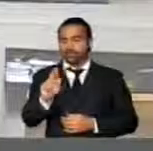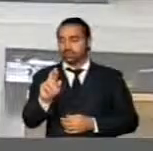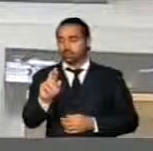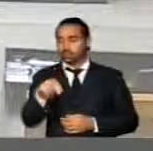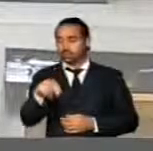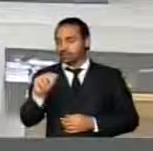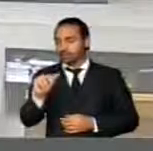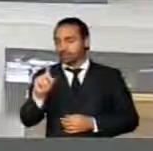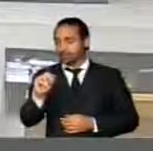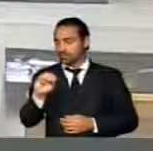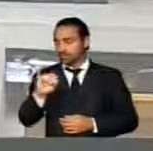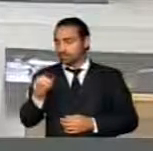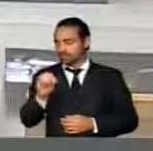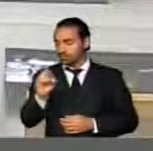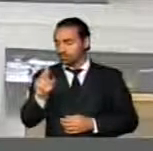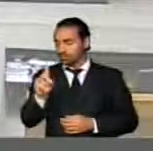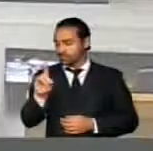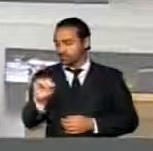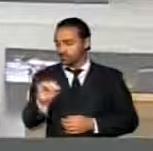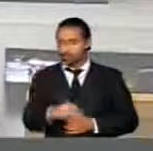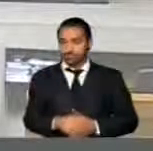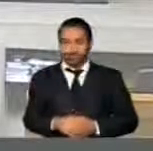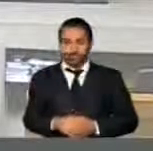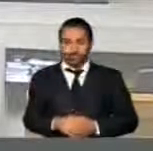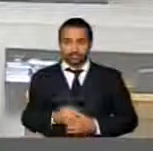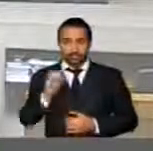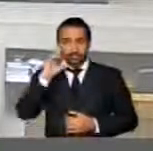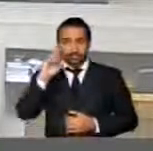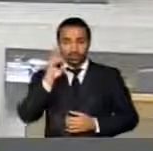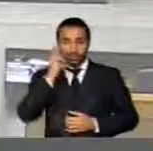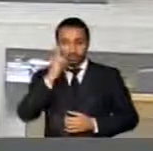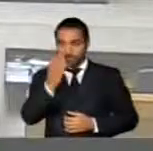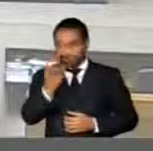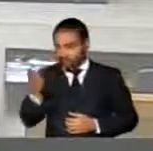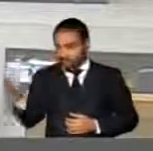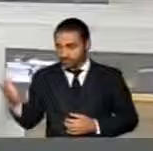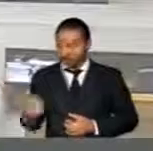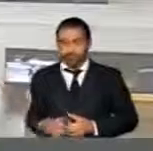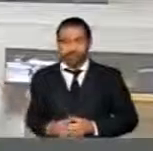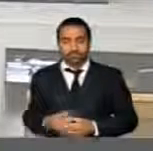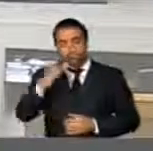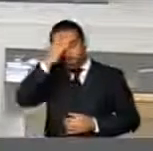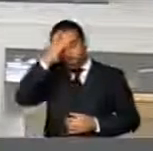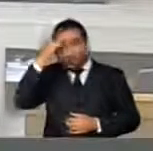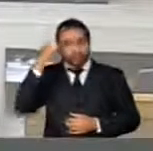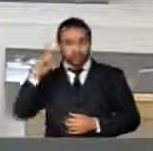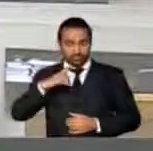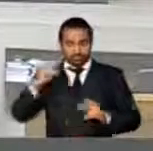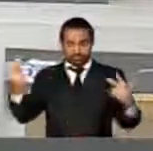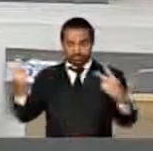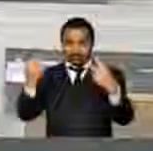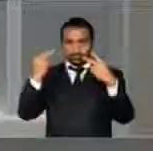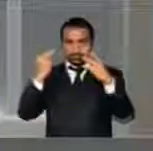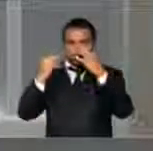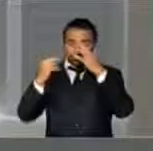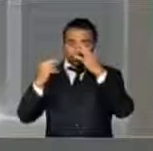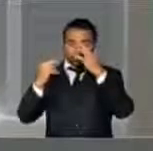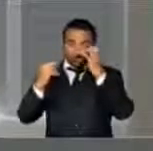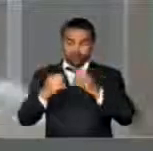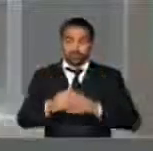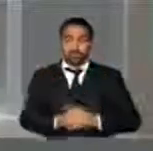Obrigado, senhor presidente. Senhoras e senhores deputados e deputadas, pessoas que nos assistem nos